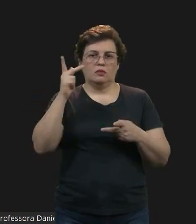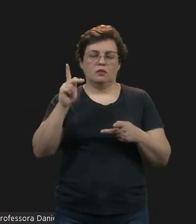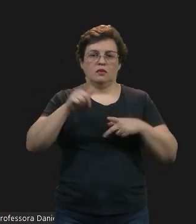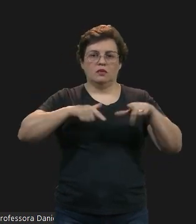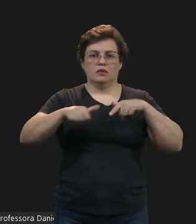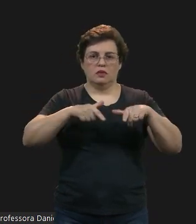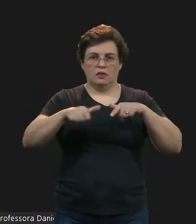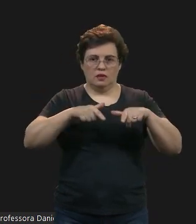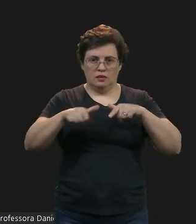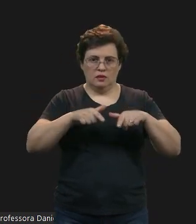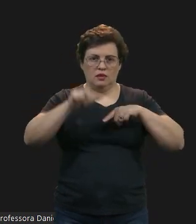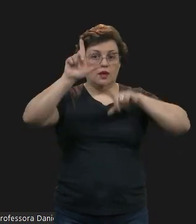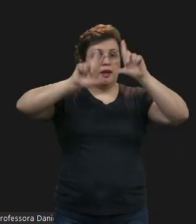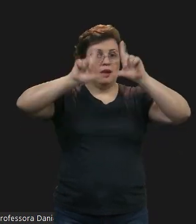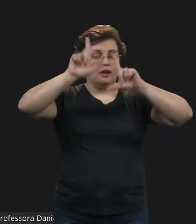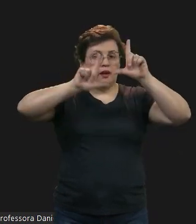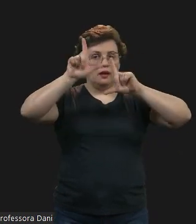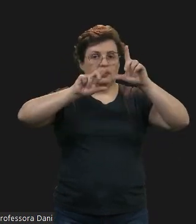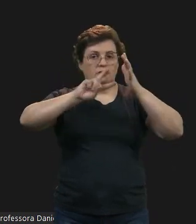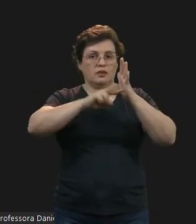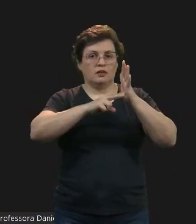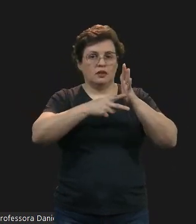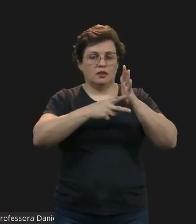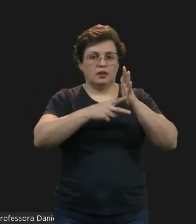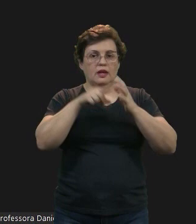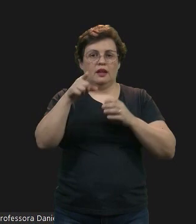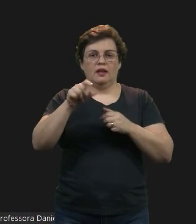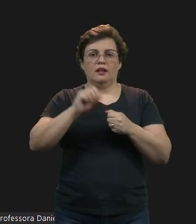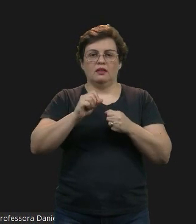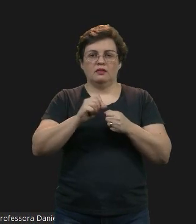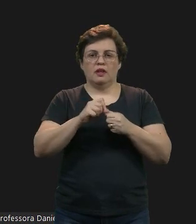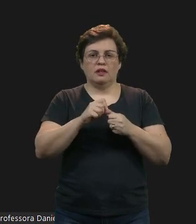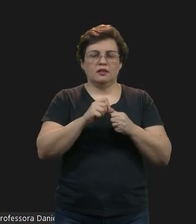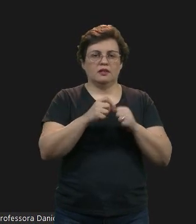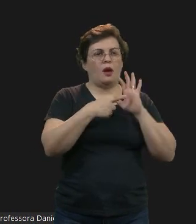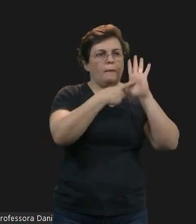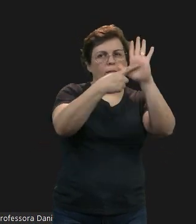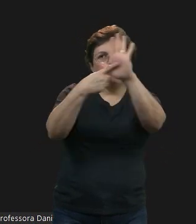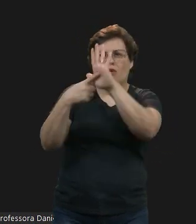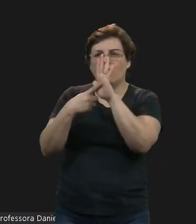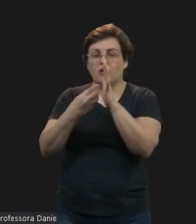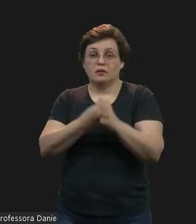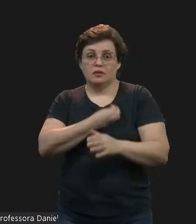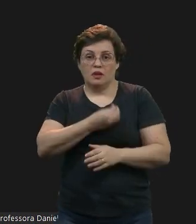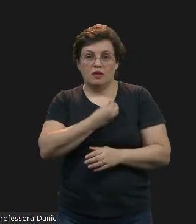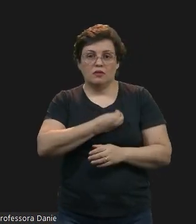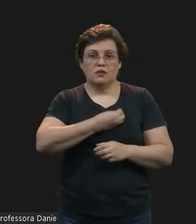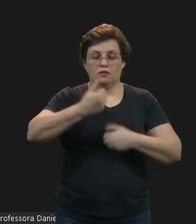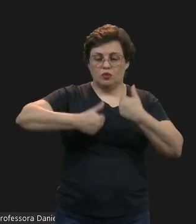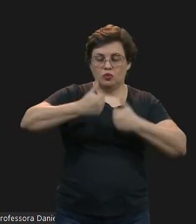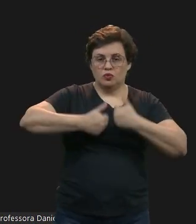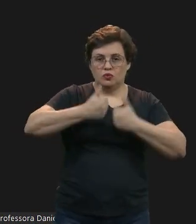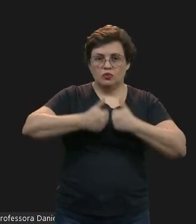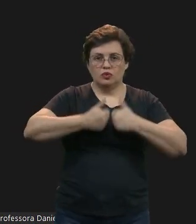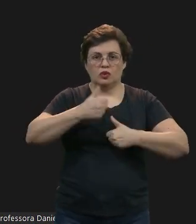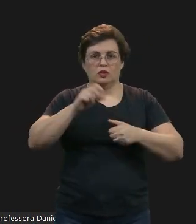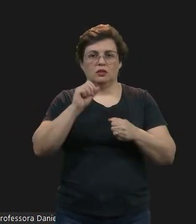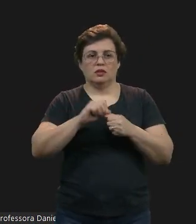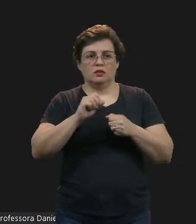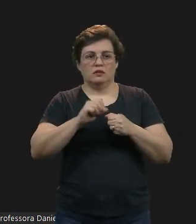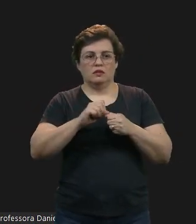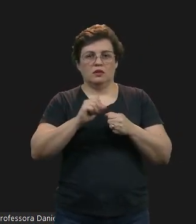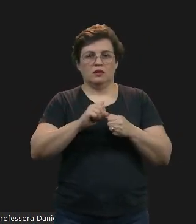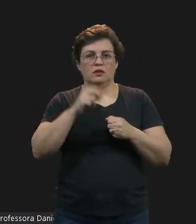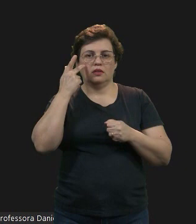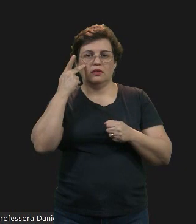para a rádio web. Célio fazia transmissões ao vivo dos jogos e realizava pela